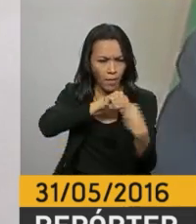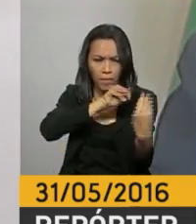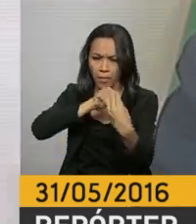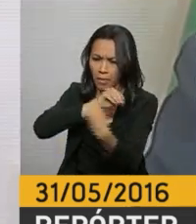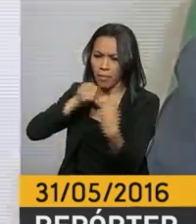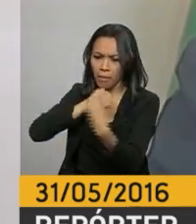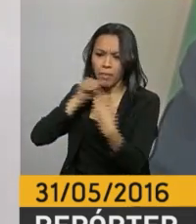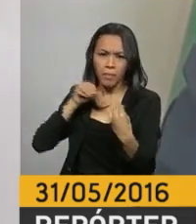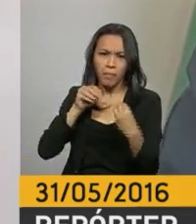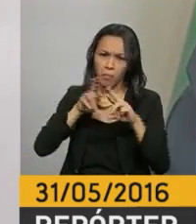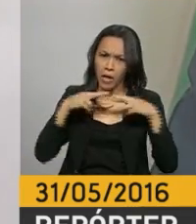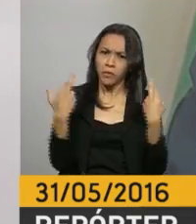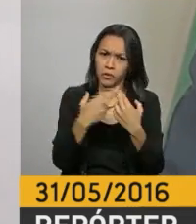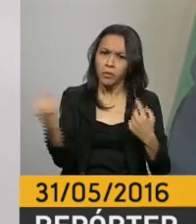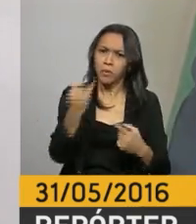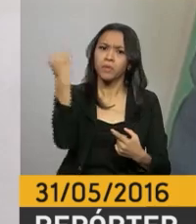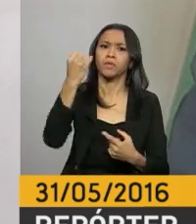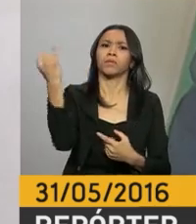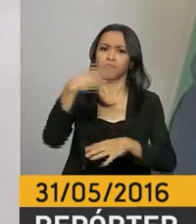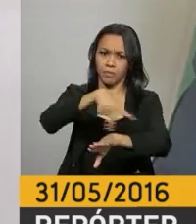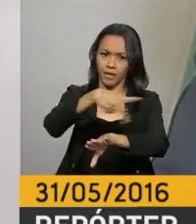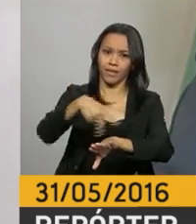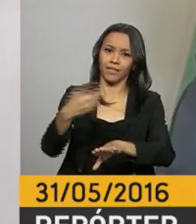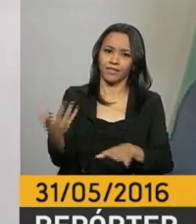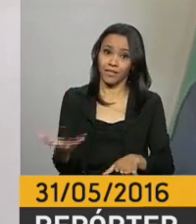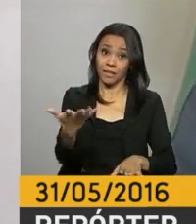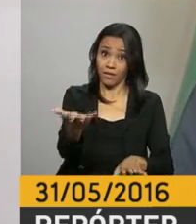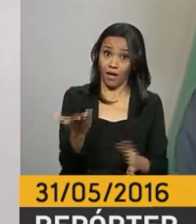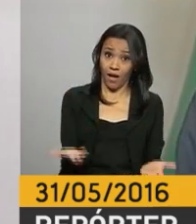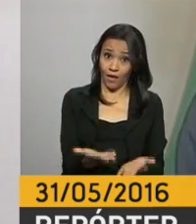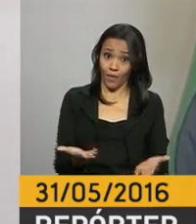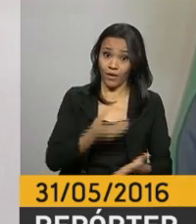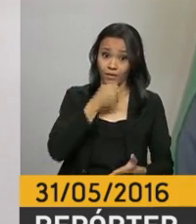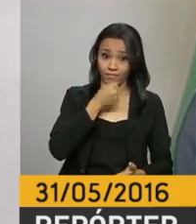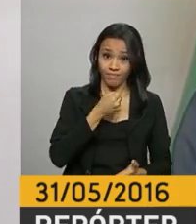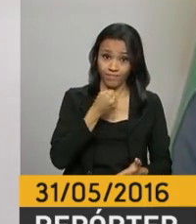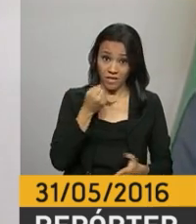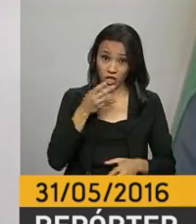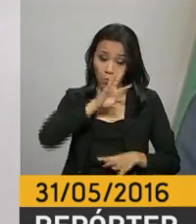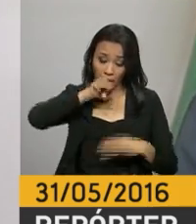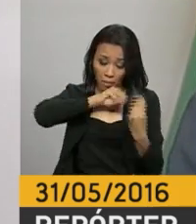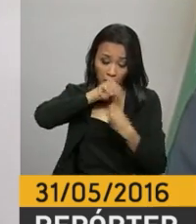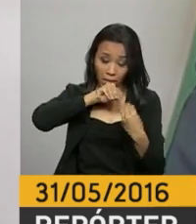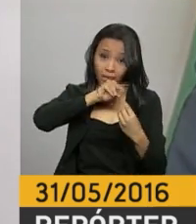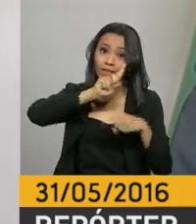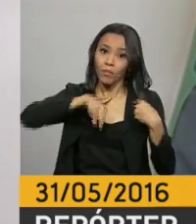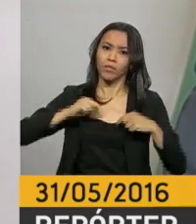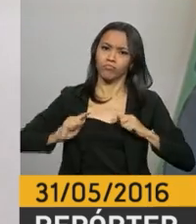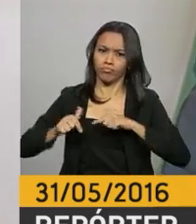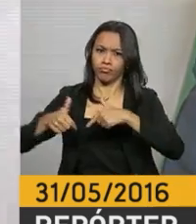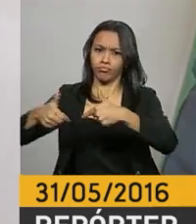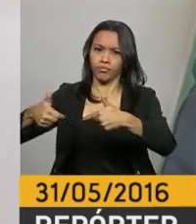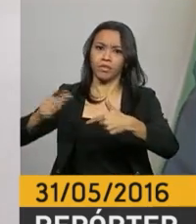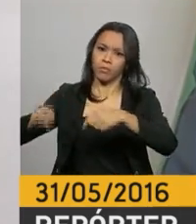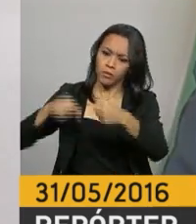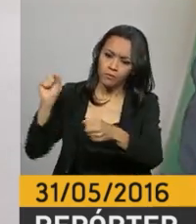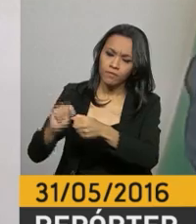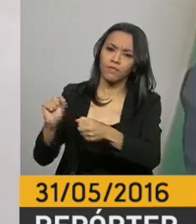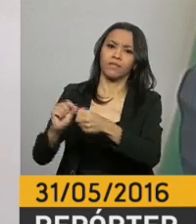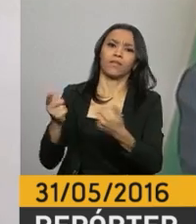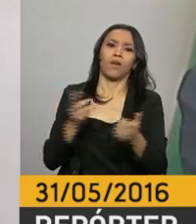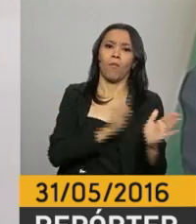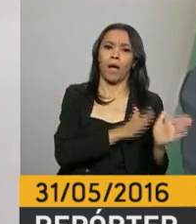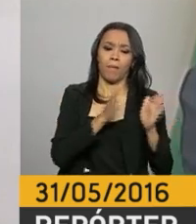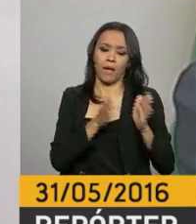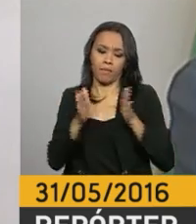para o país. Da palavra, devemos passar para a ação. Da ação para a execução. Eu espero que